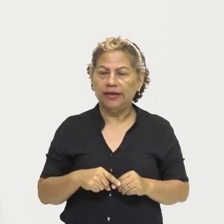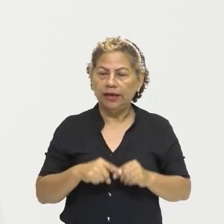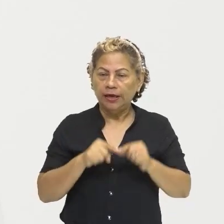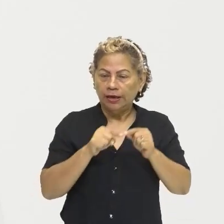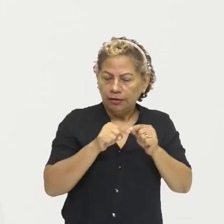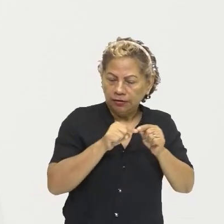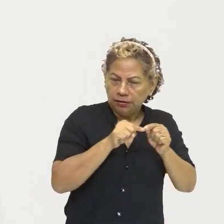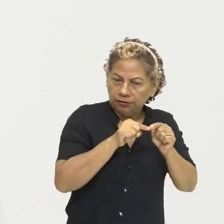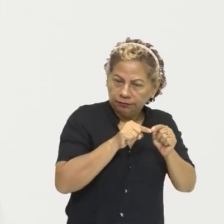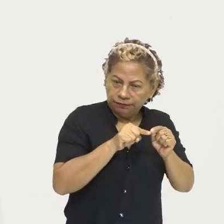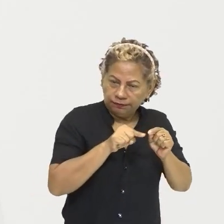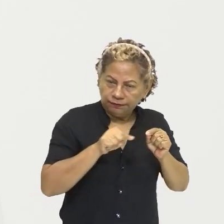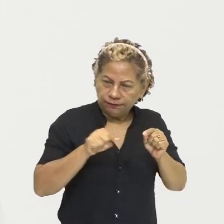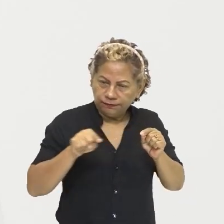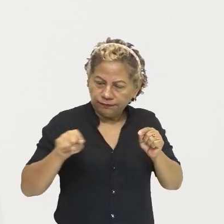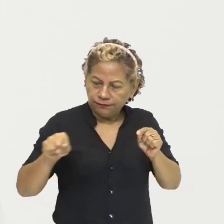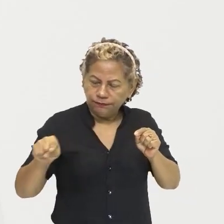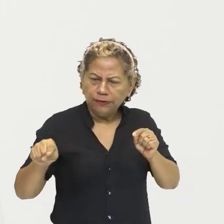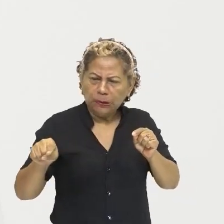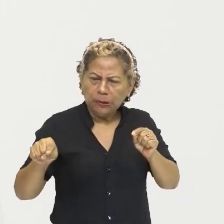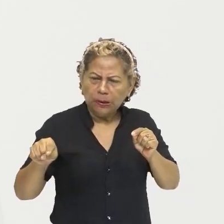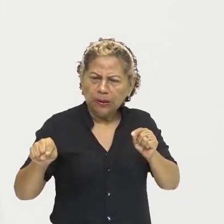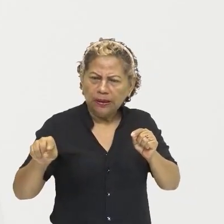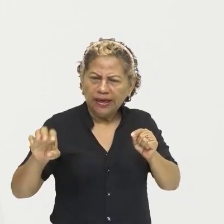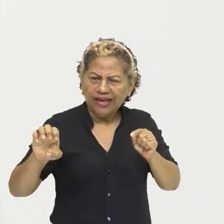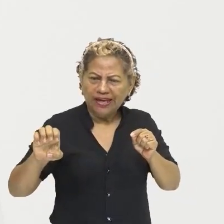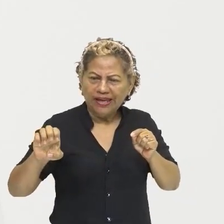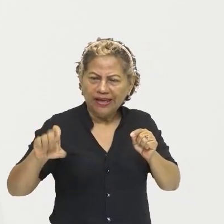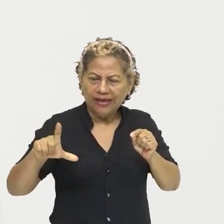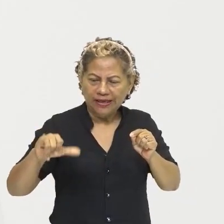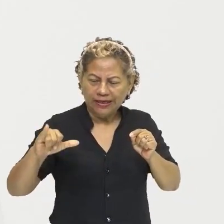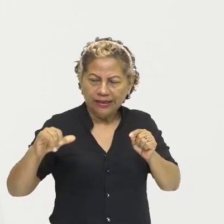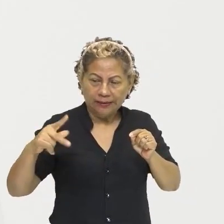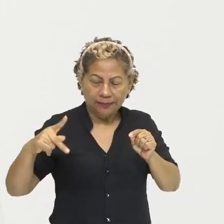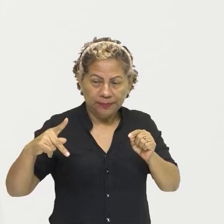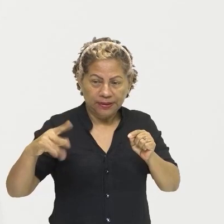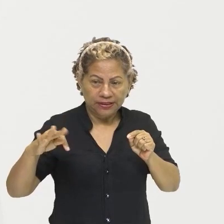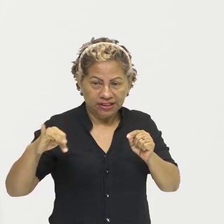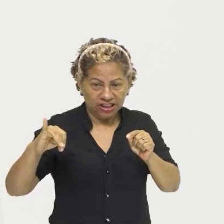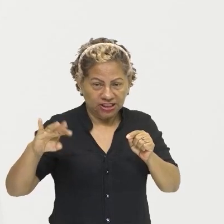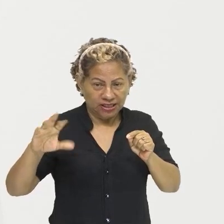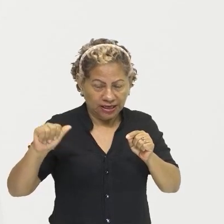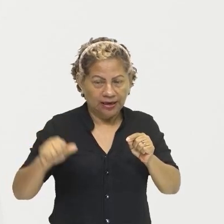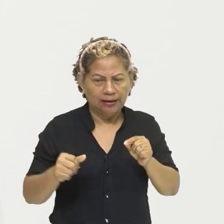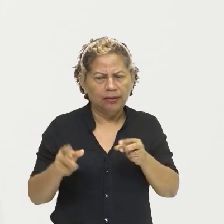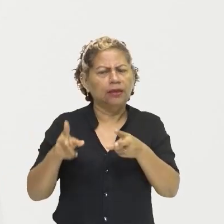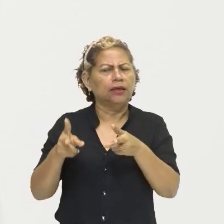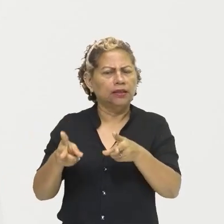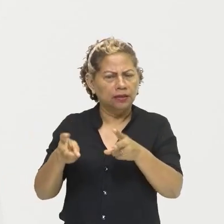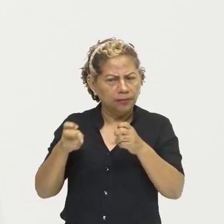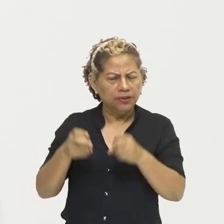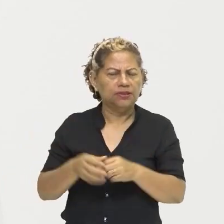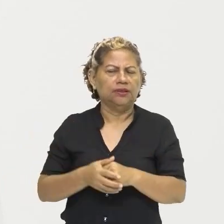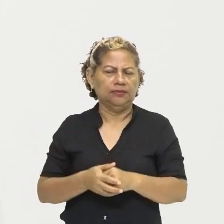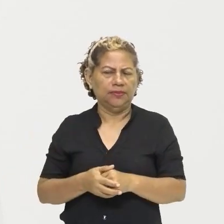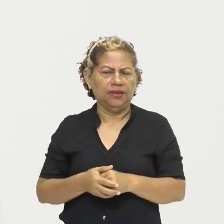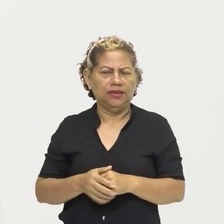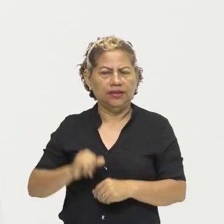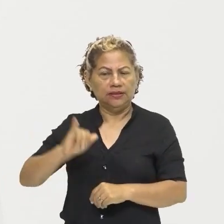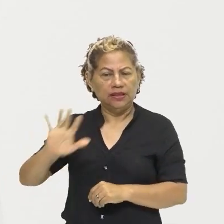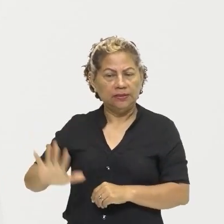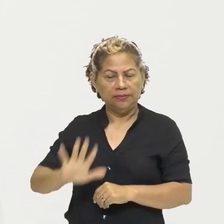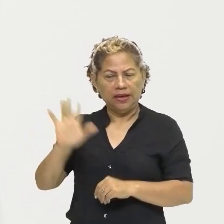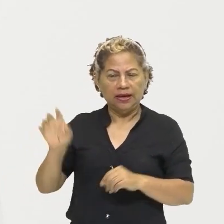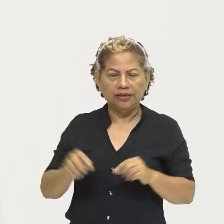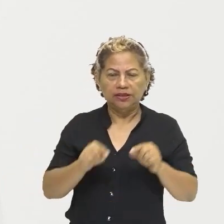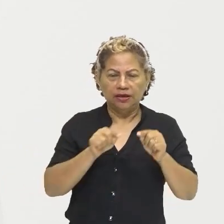Isso significa que o formato é uma elipse, e você vê aqui nessa linha